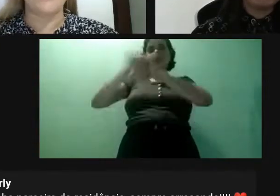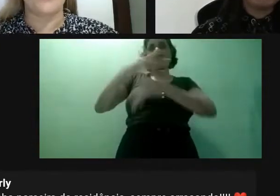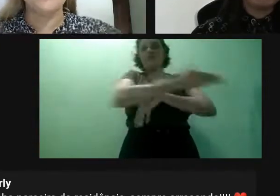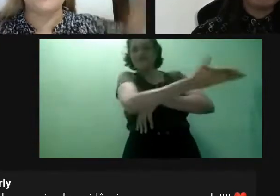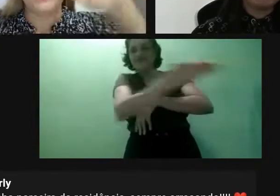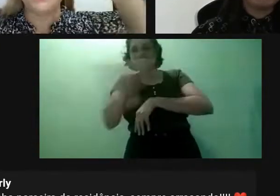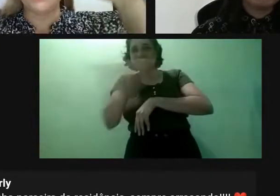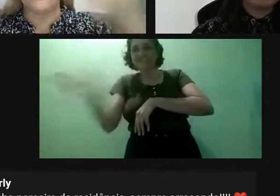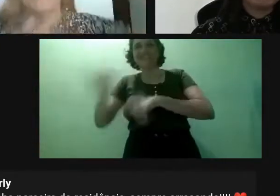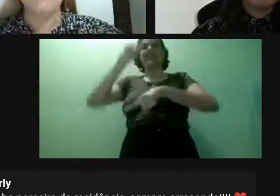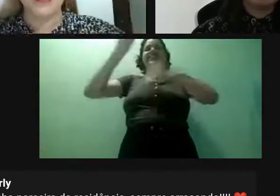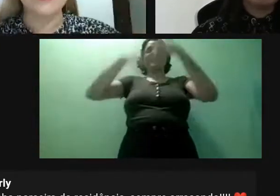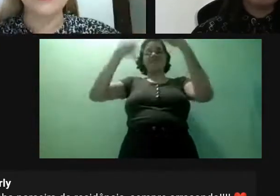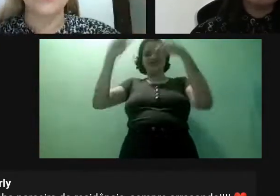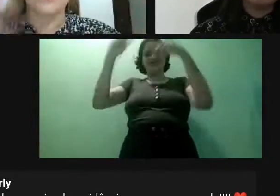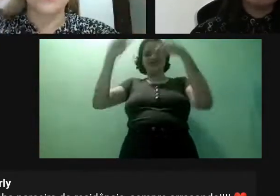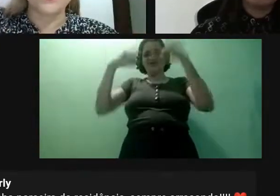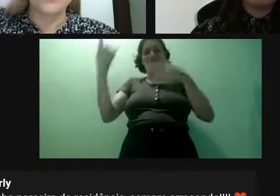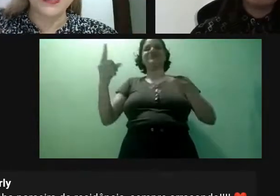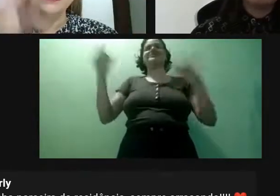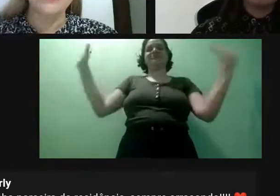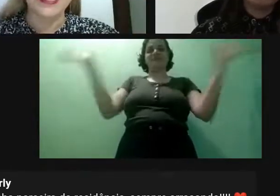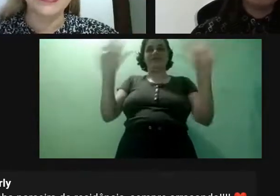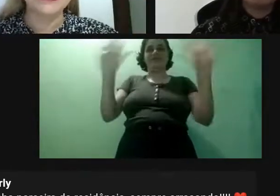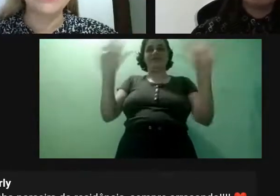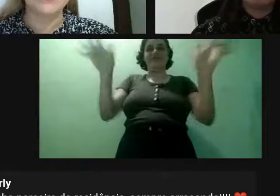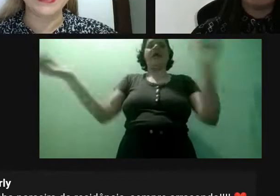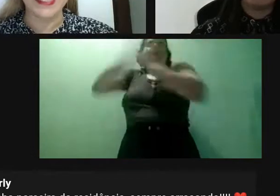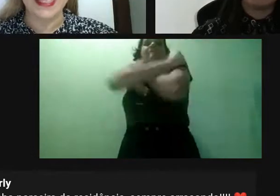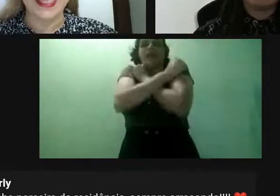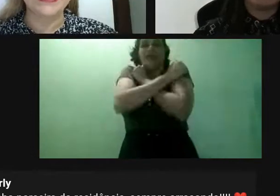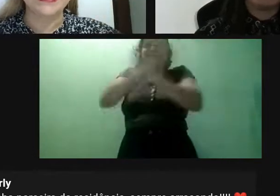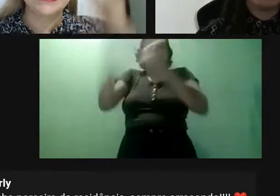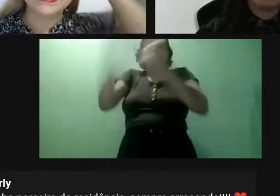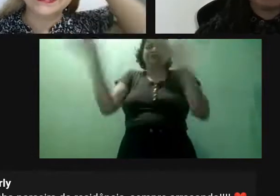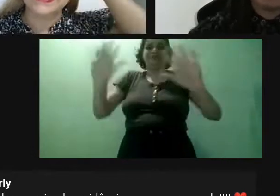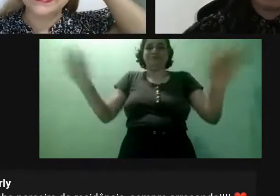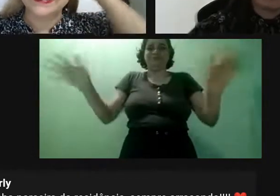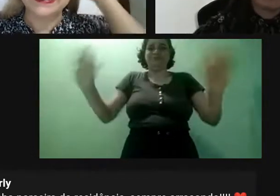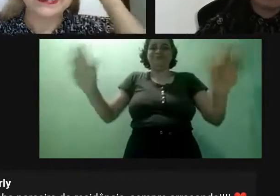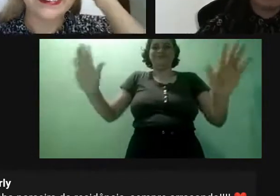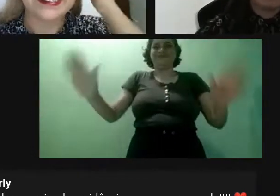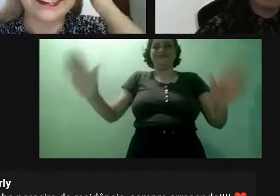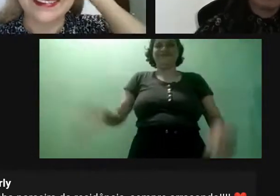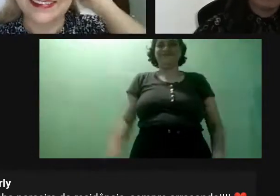gente. Até a próxima, um abraço. Muito obrigada, um beijo a todos. Obrigada.